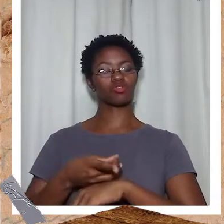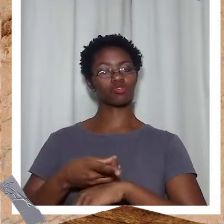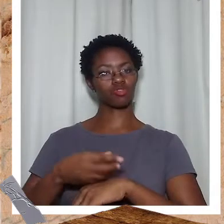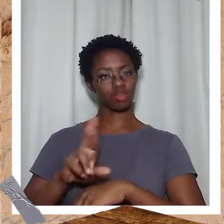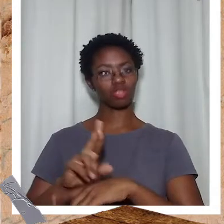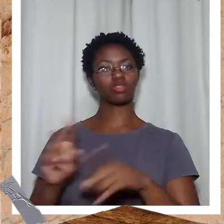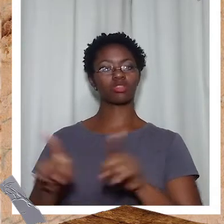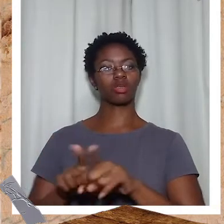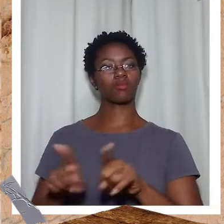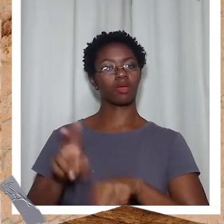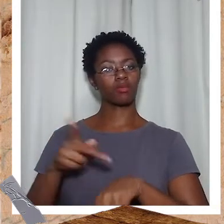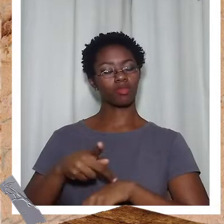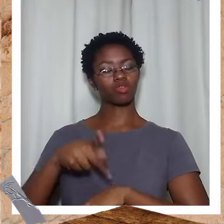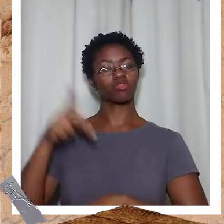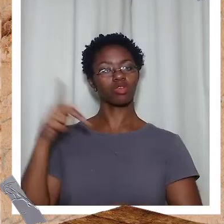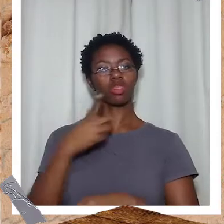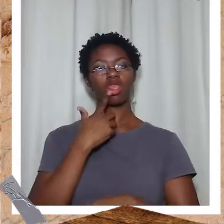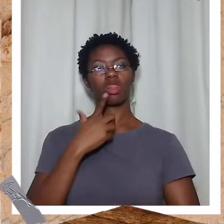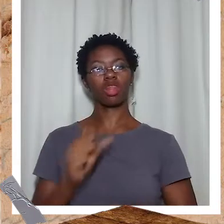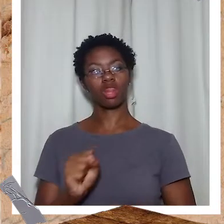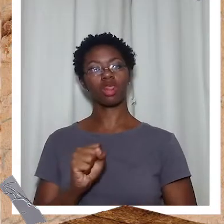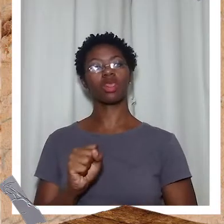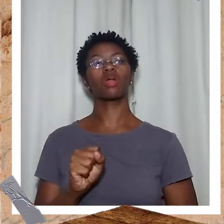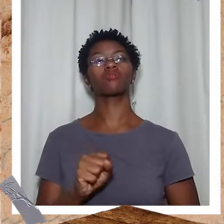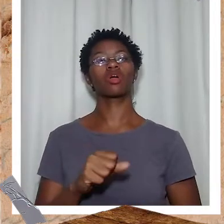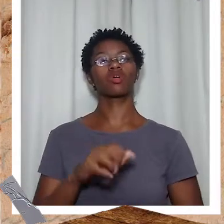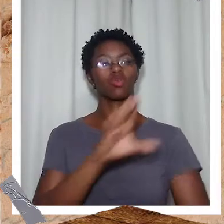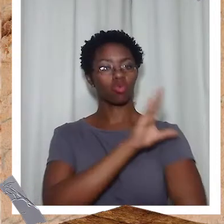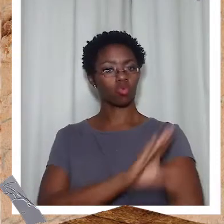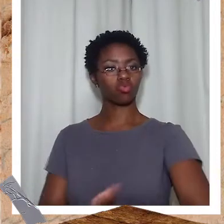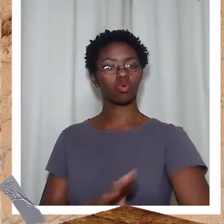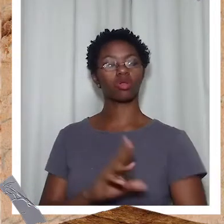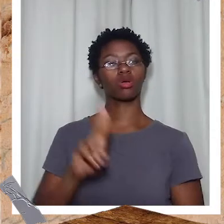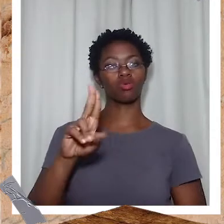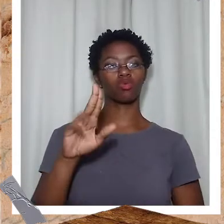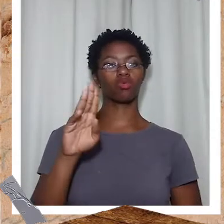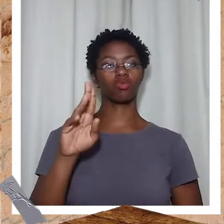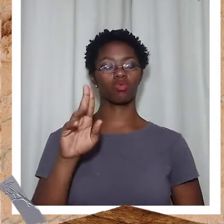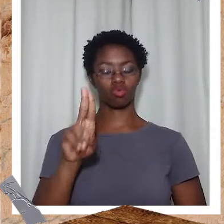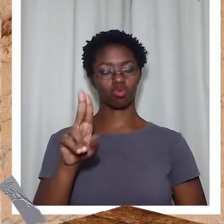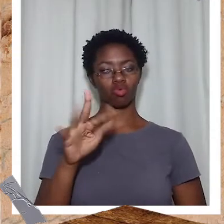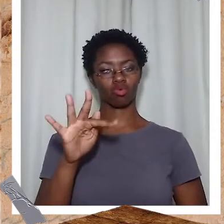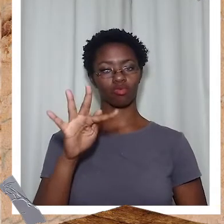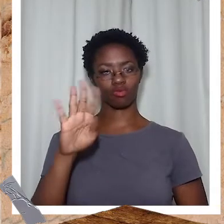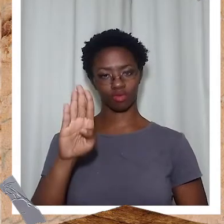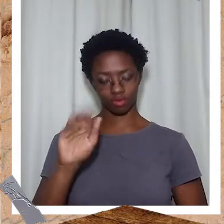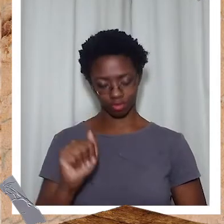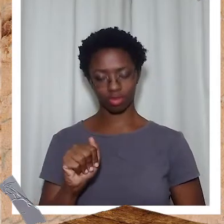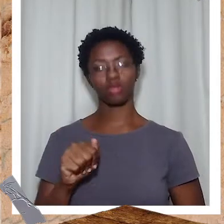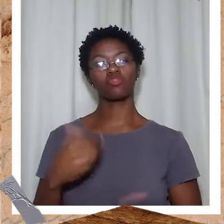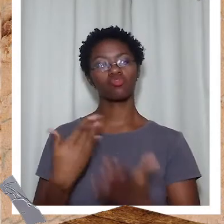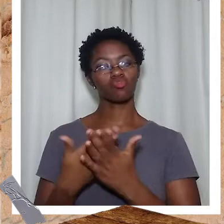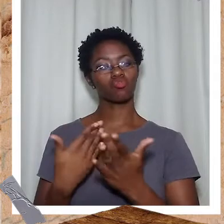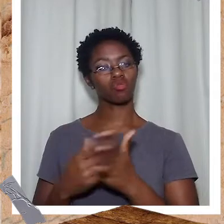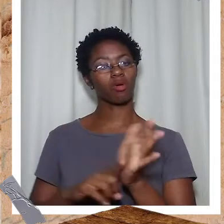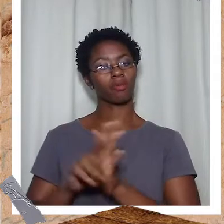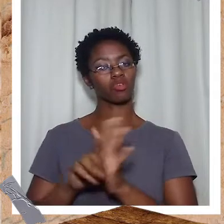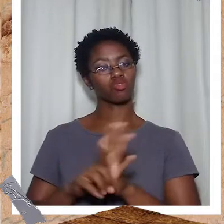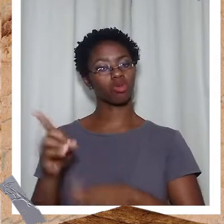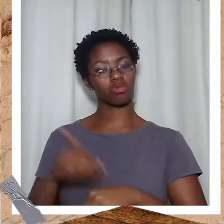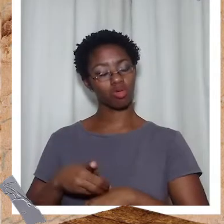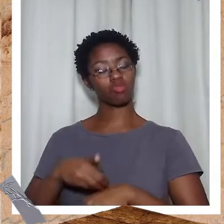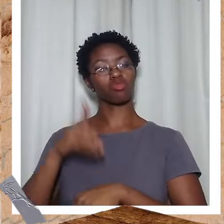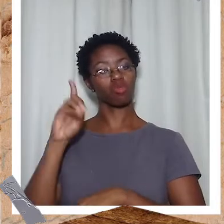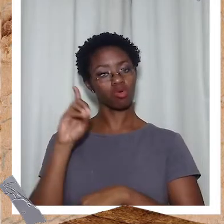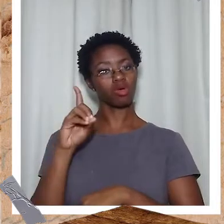de pós-graduação em Língua e Cultura da UFBA, estudou no doutorado esses manuscritos de Carolina. Ela faz